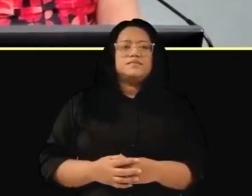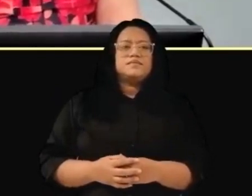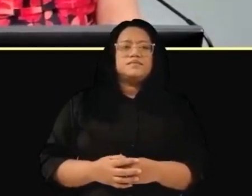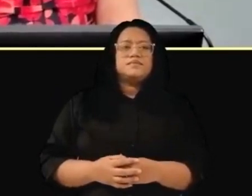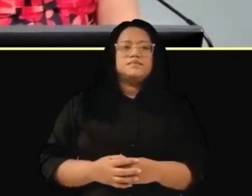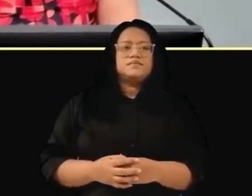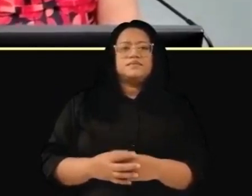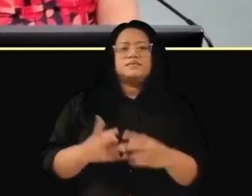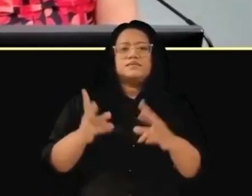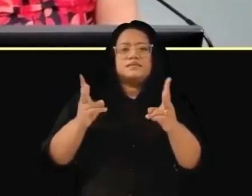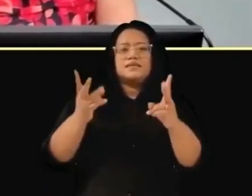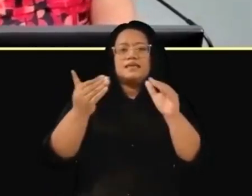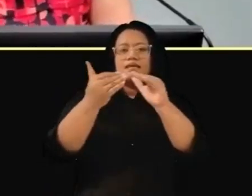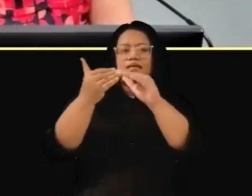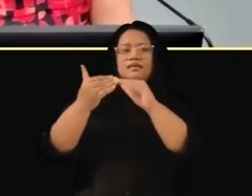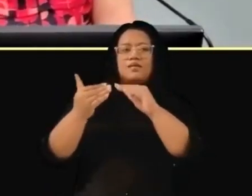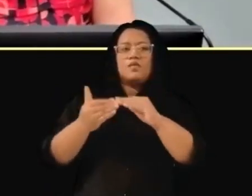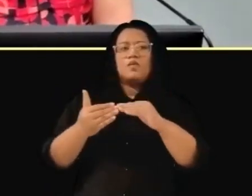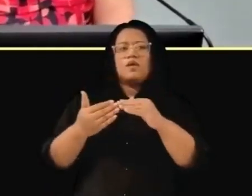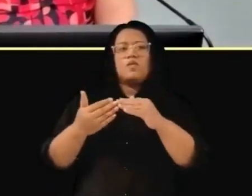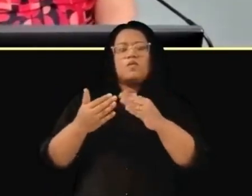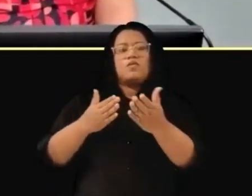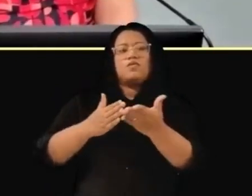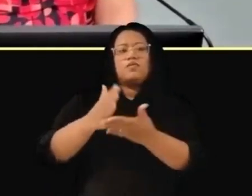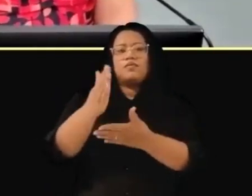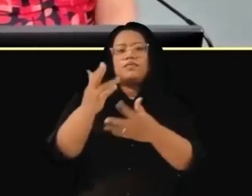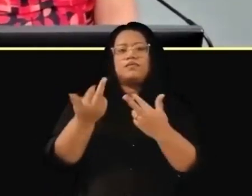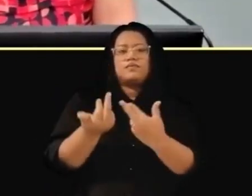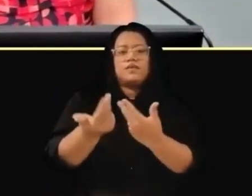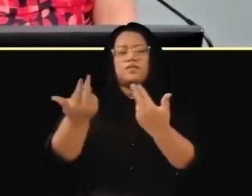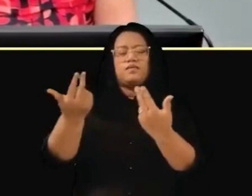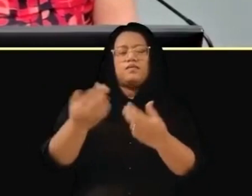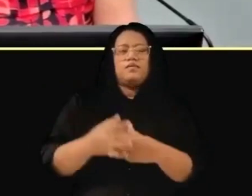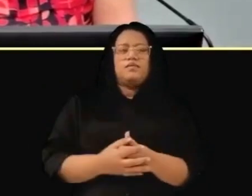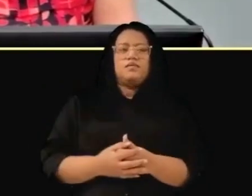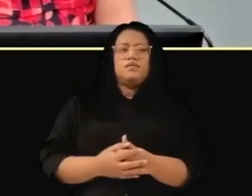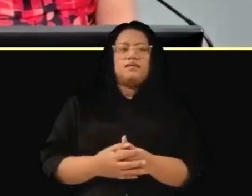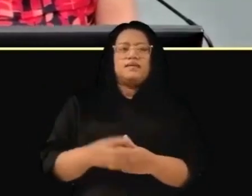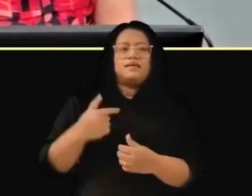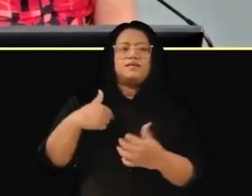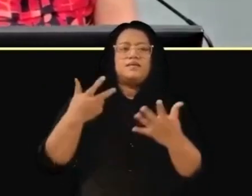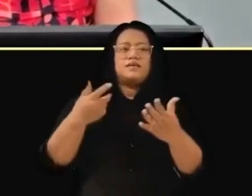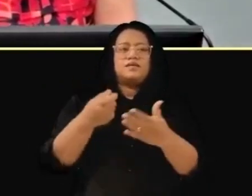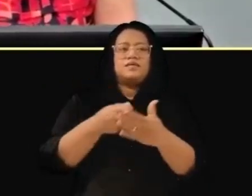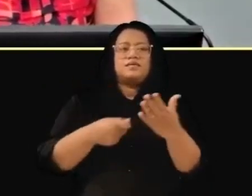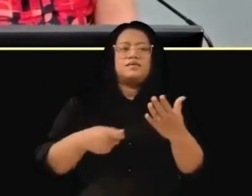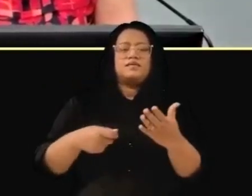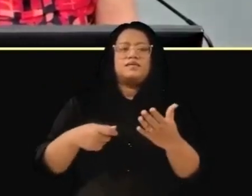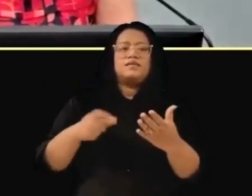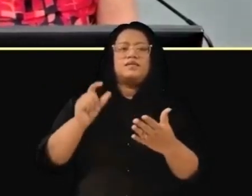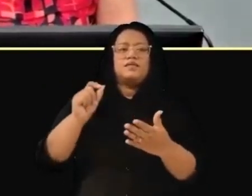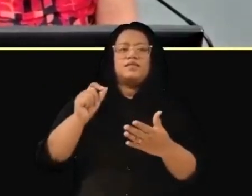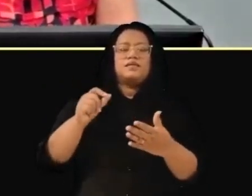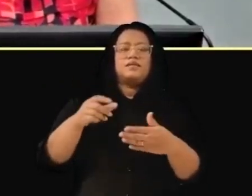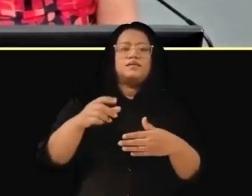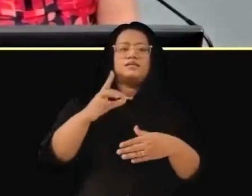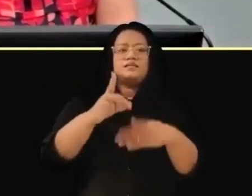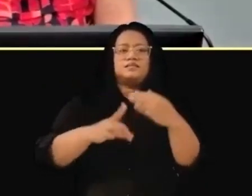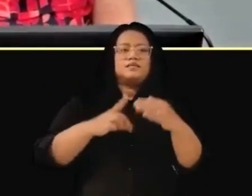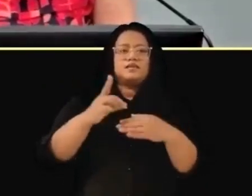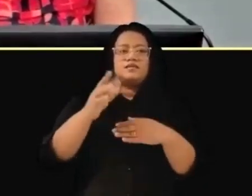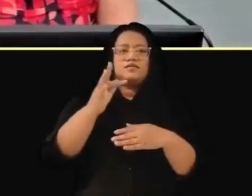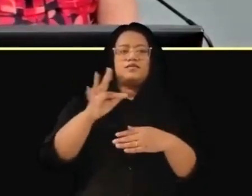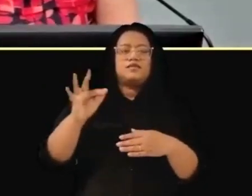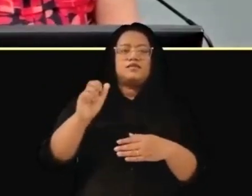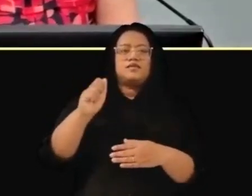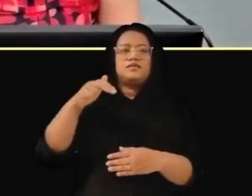da mesma maneira, ou no mesmo sentido. Eu aproveito aqui para registrar a presença do desembargador federal Antônio Morimoto, muito